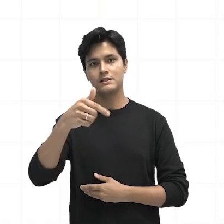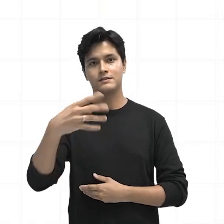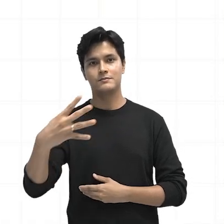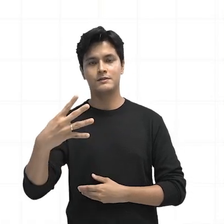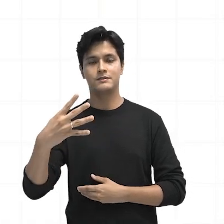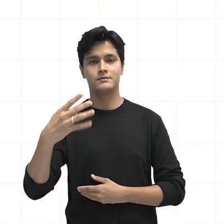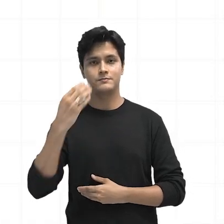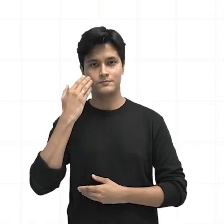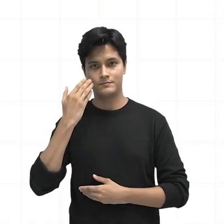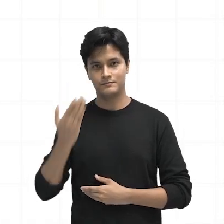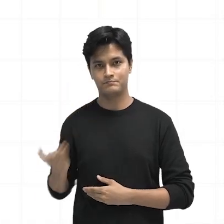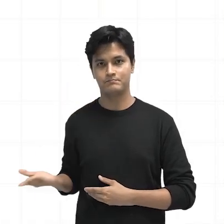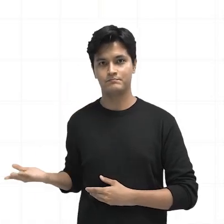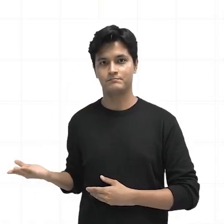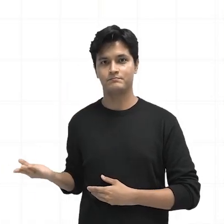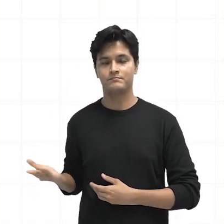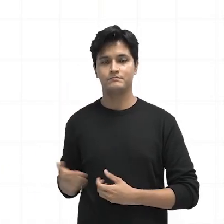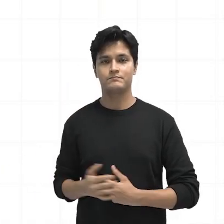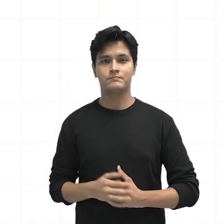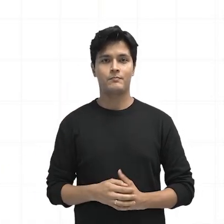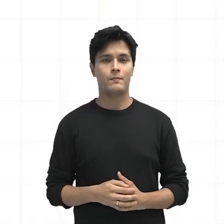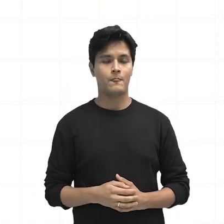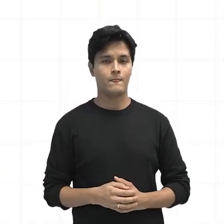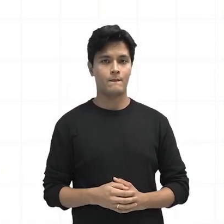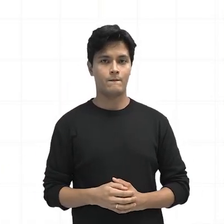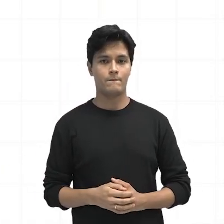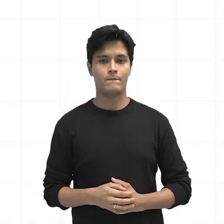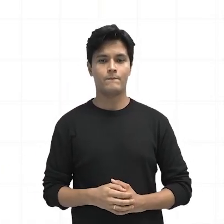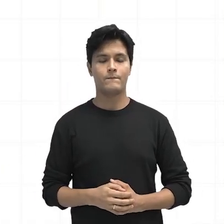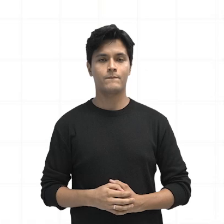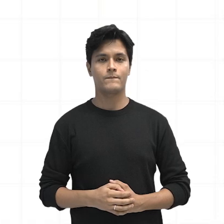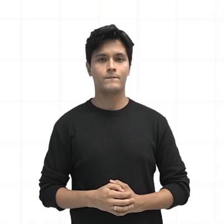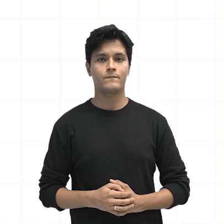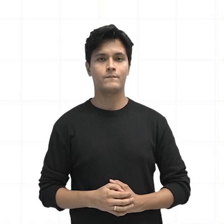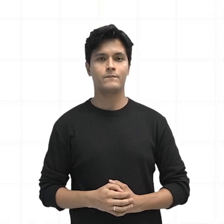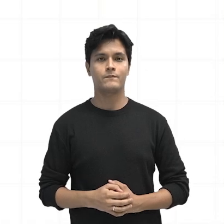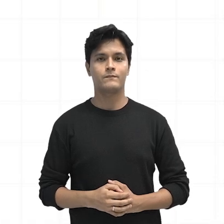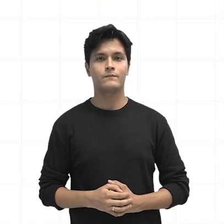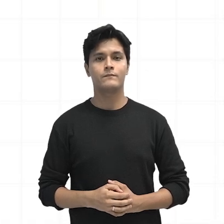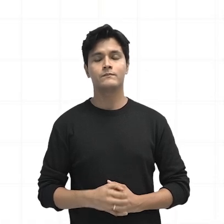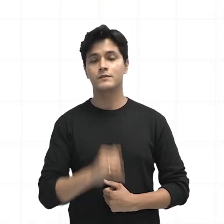13,74, tá bom? Vamos supor que eu tenho agora aqui, por exemplo,